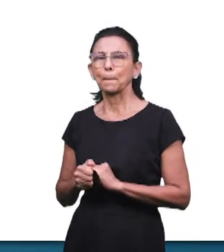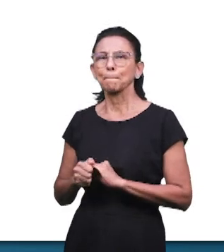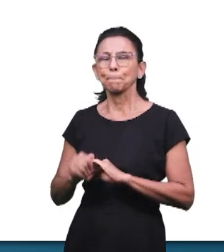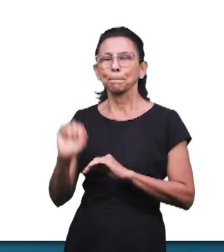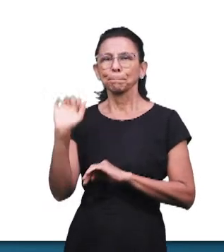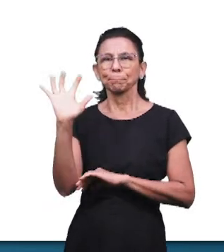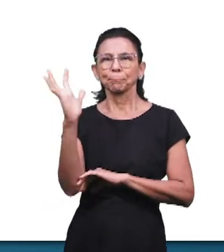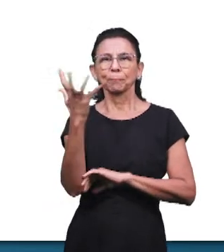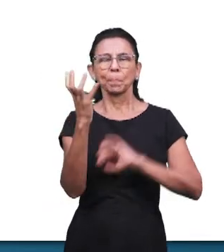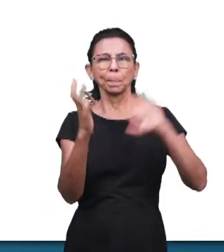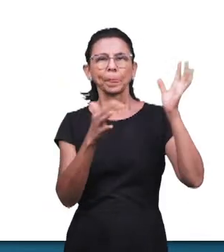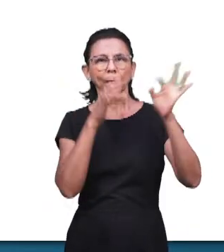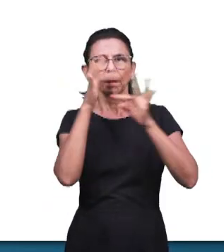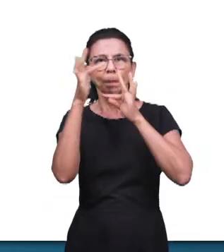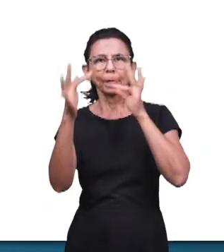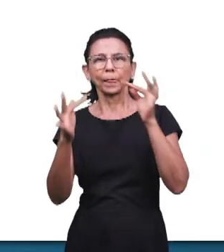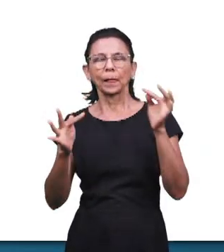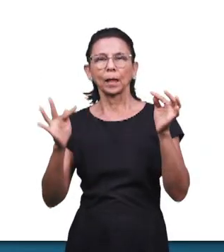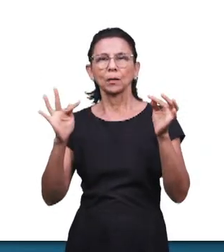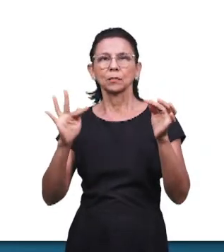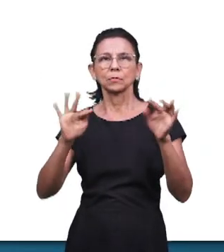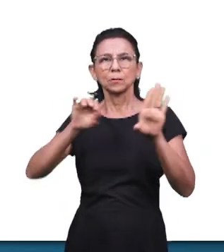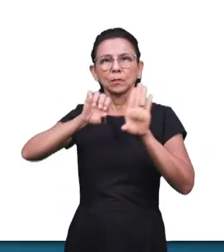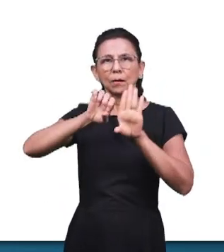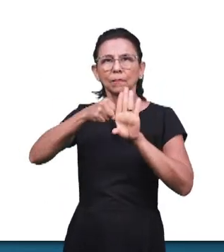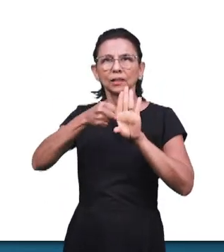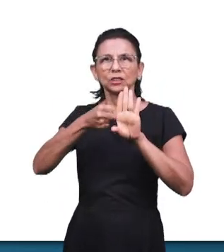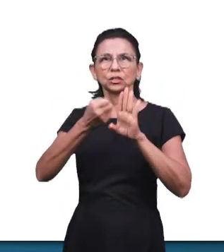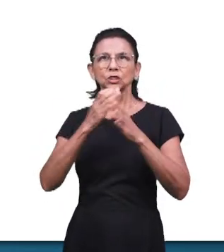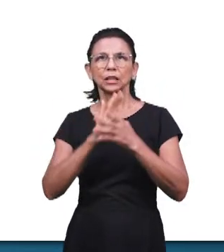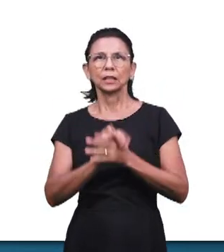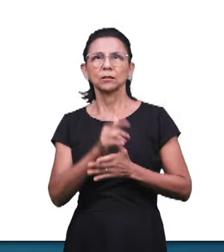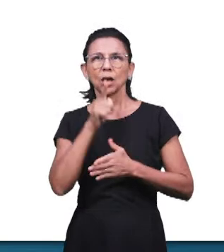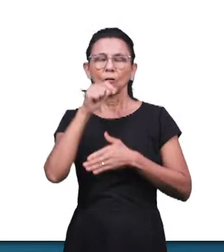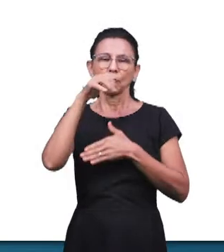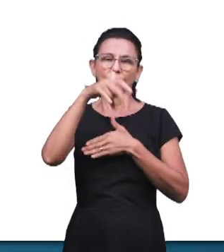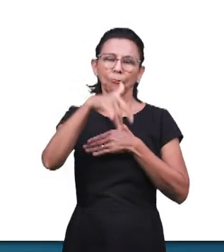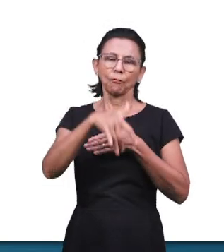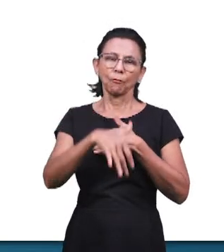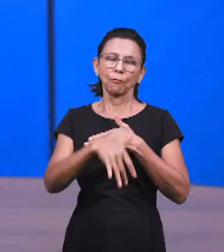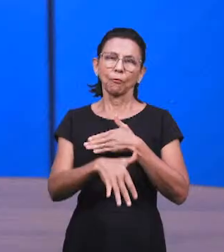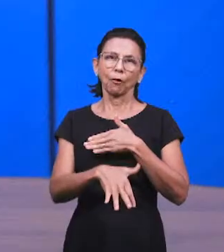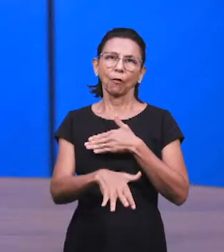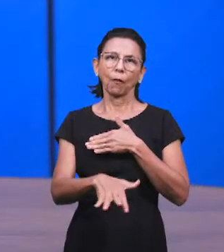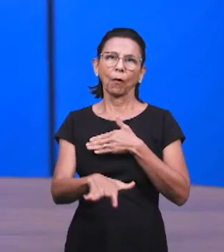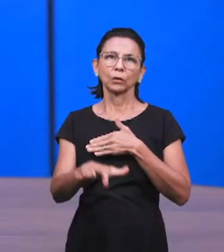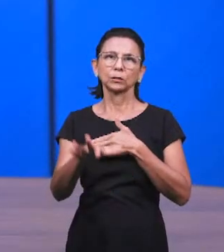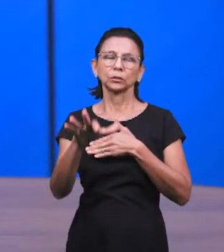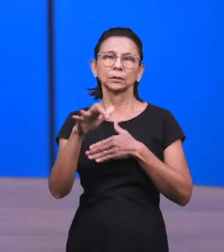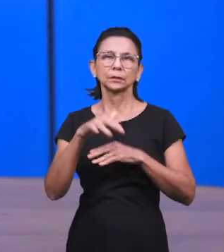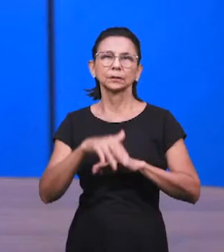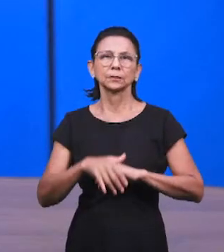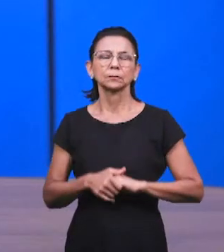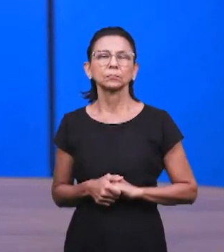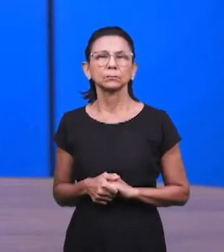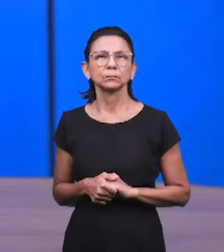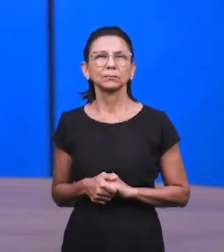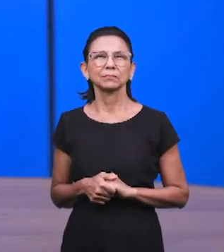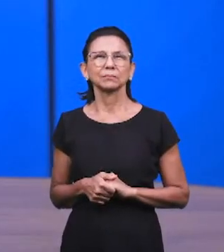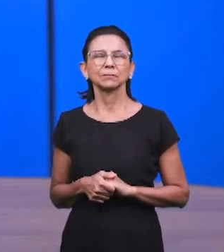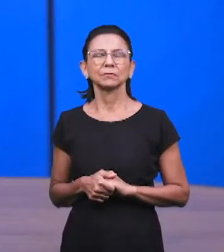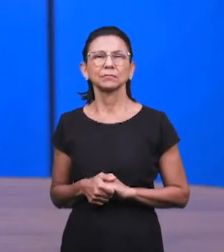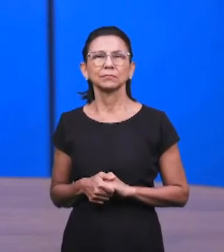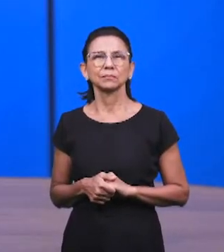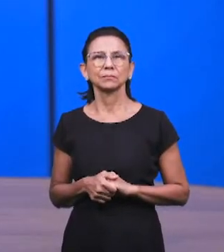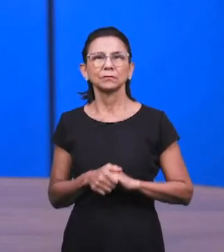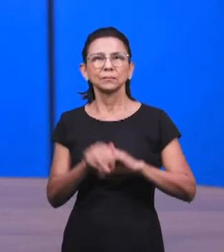selada, descritas em Cantares, capítulo 4, versículo 12? Agora quem vai nos dar essa informação vai ser